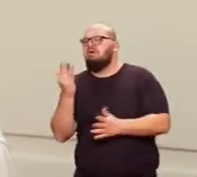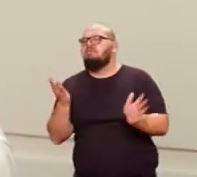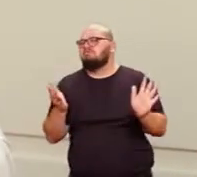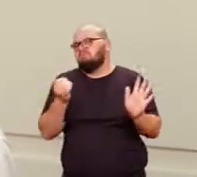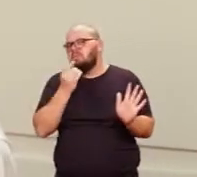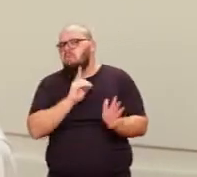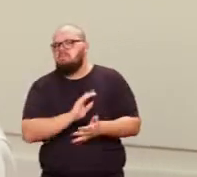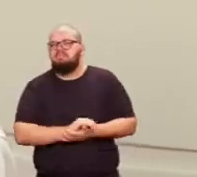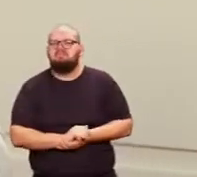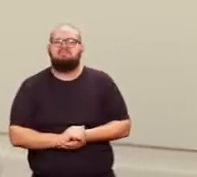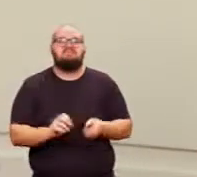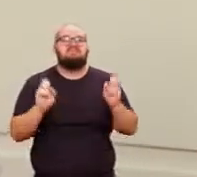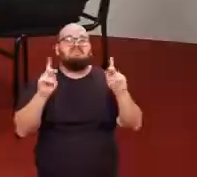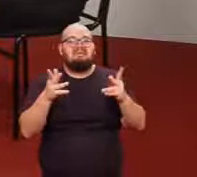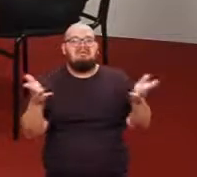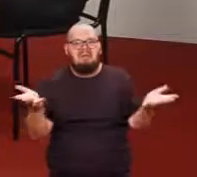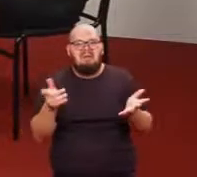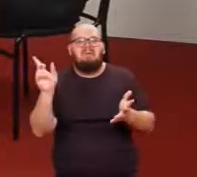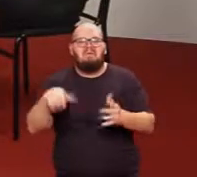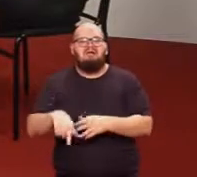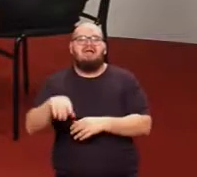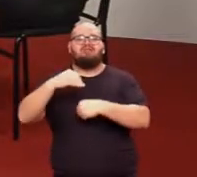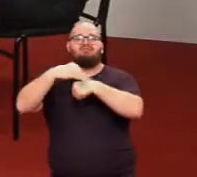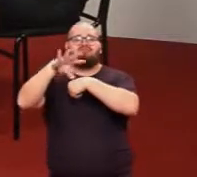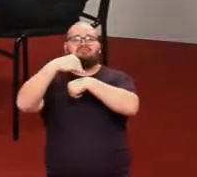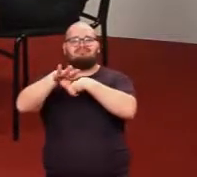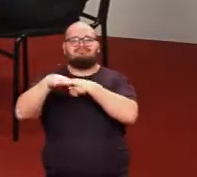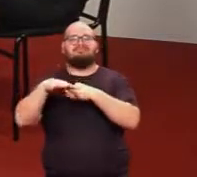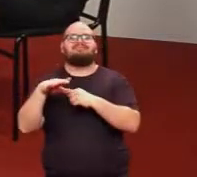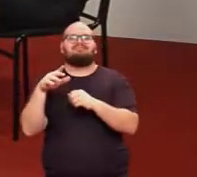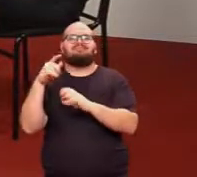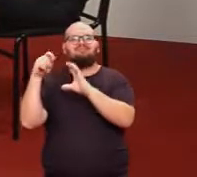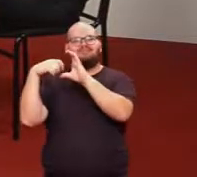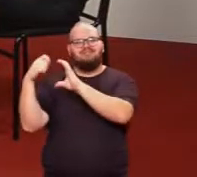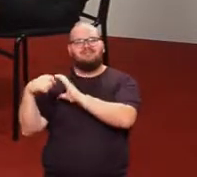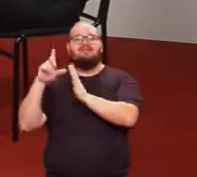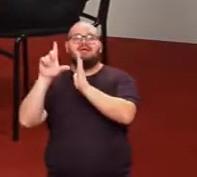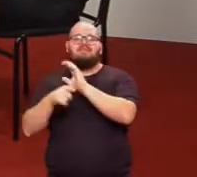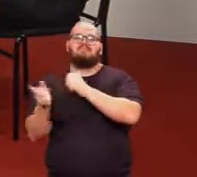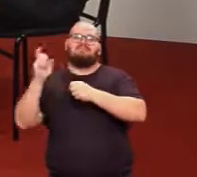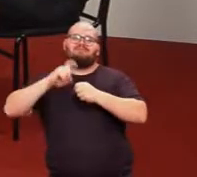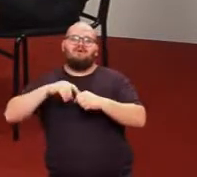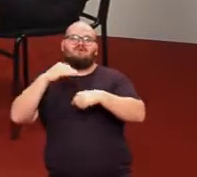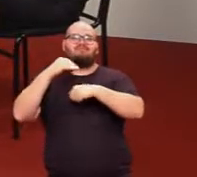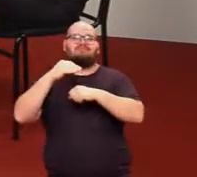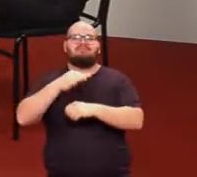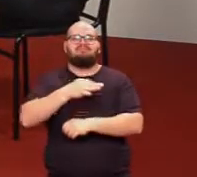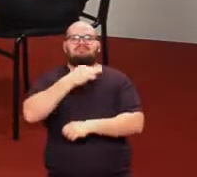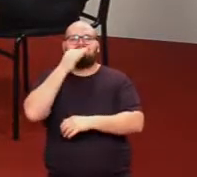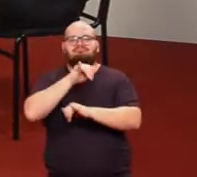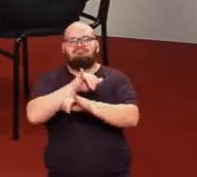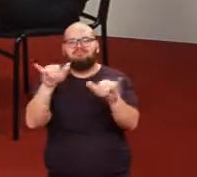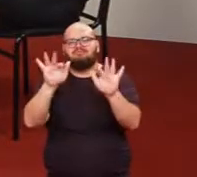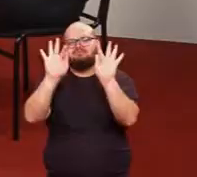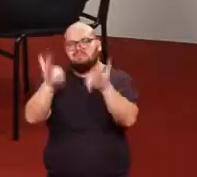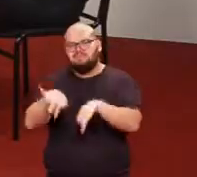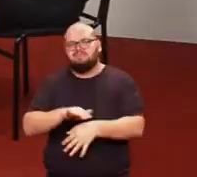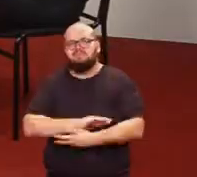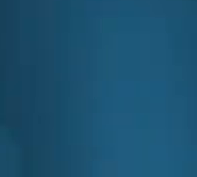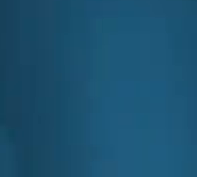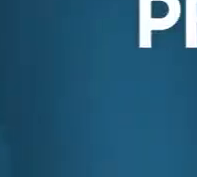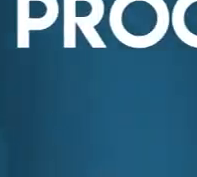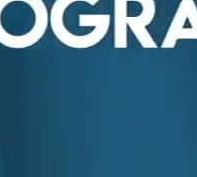realmente importa para ele ou não. Muito bem, nós vamos agora para o quadro Dica do Programa e depois nós voltamos para o recado